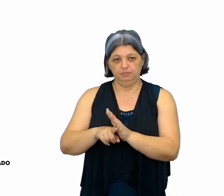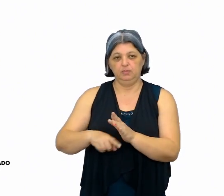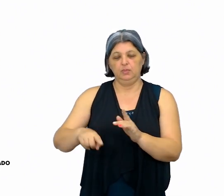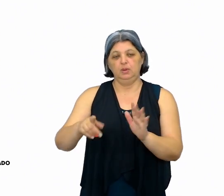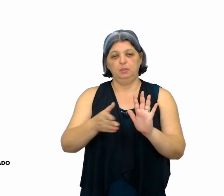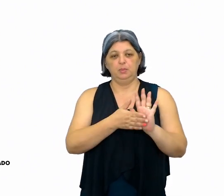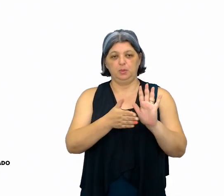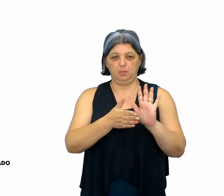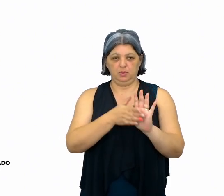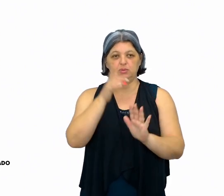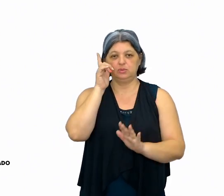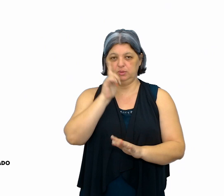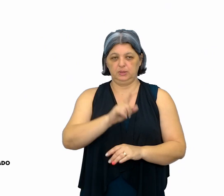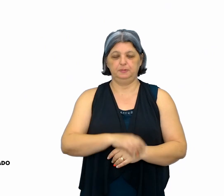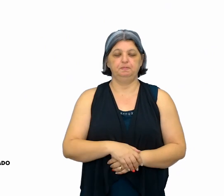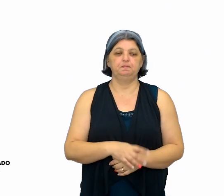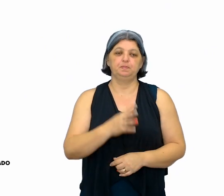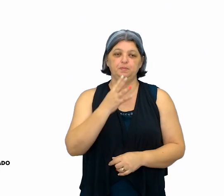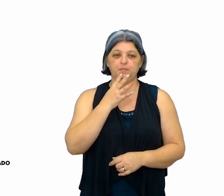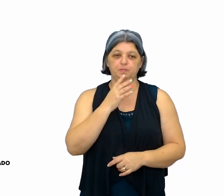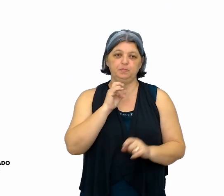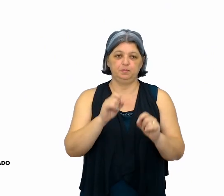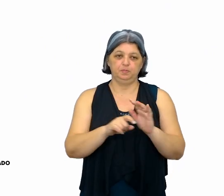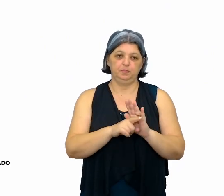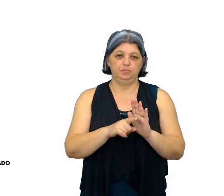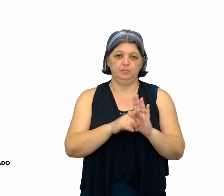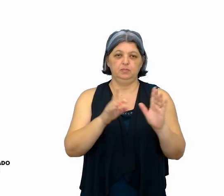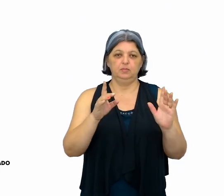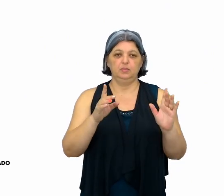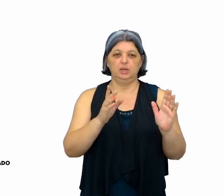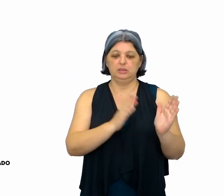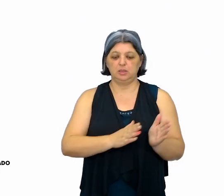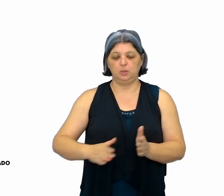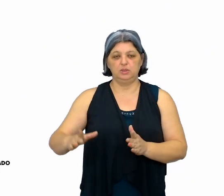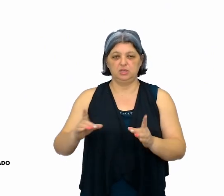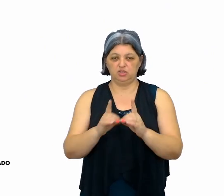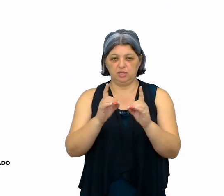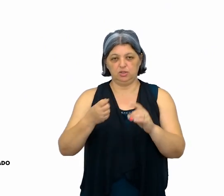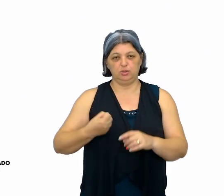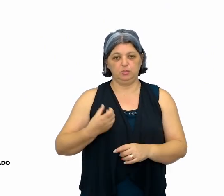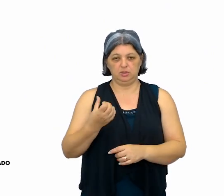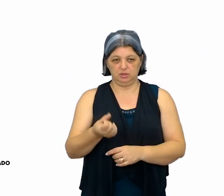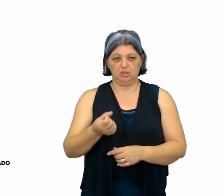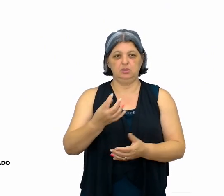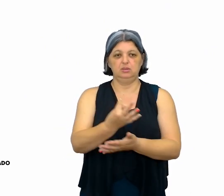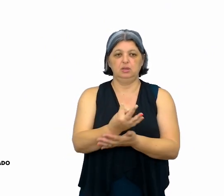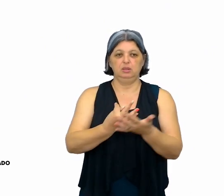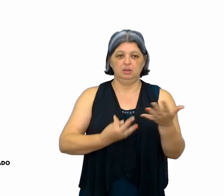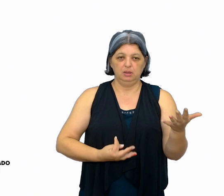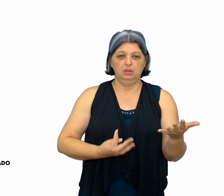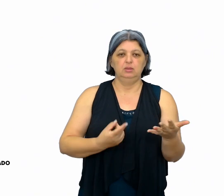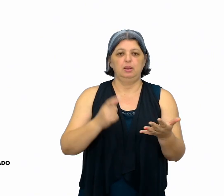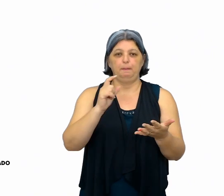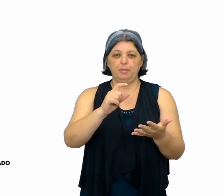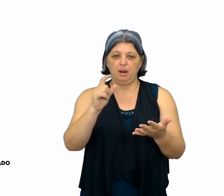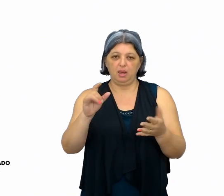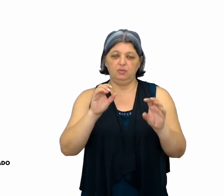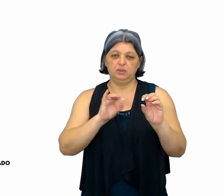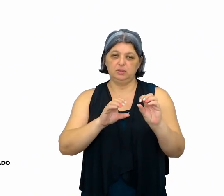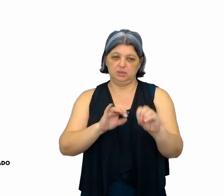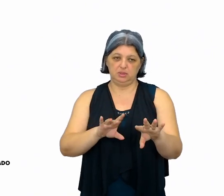Vamos conhecê-los? Conhecer a sequência didática 6, texto instrucional, palavras que